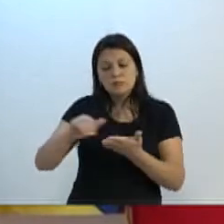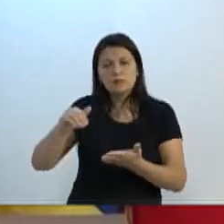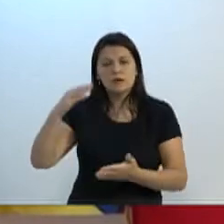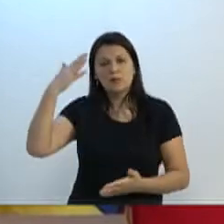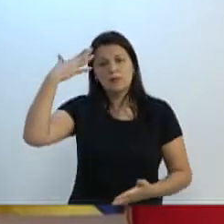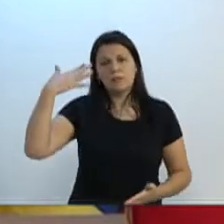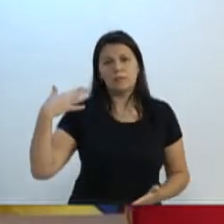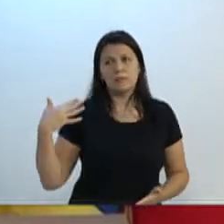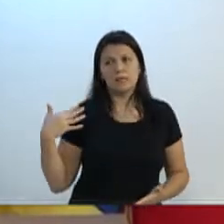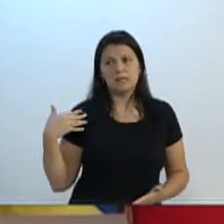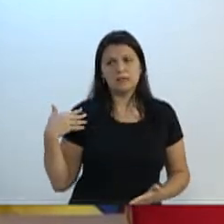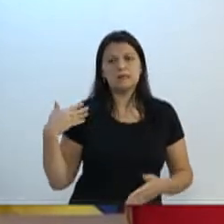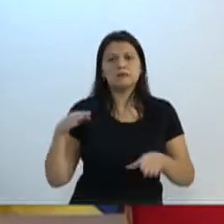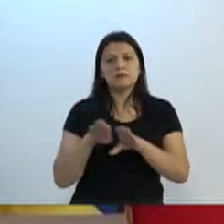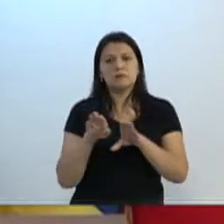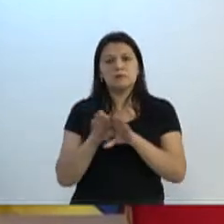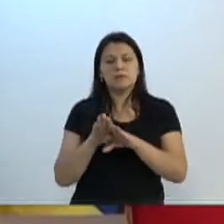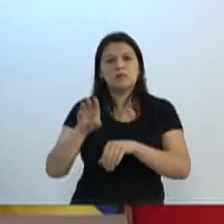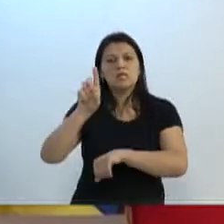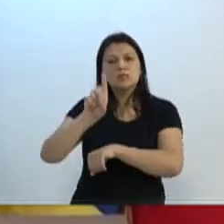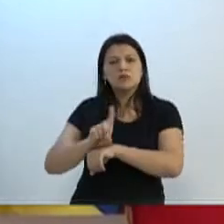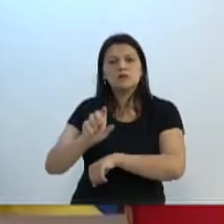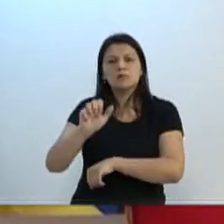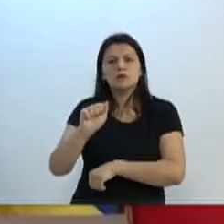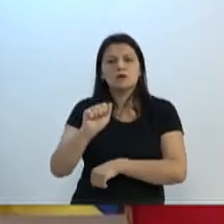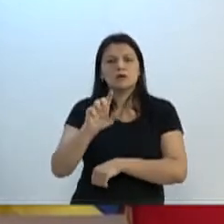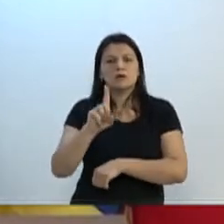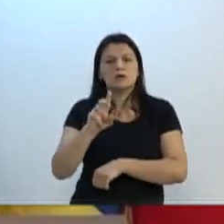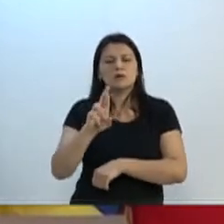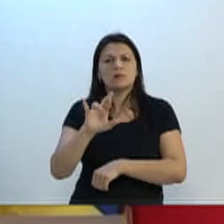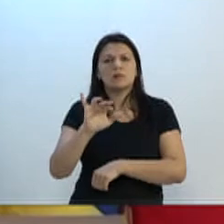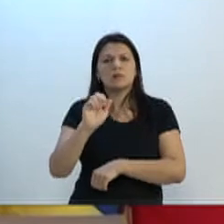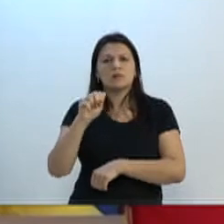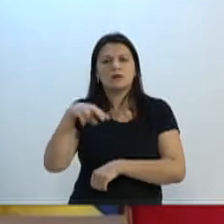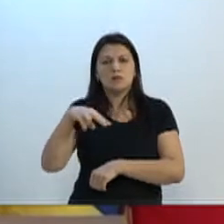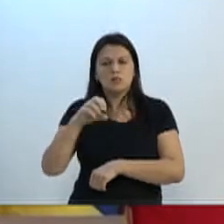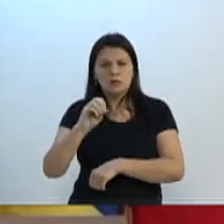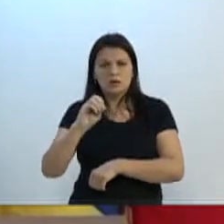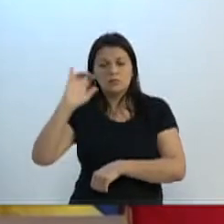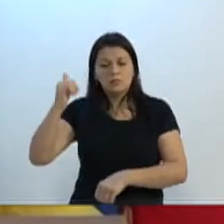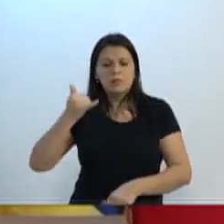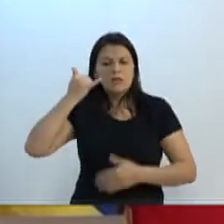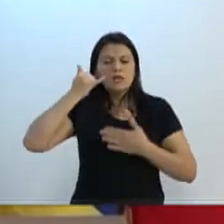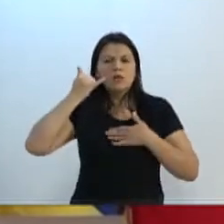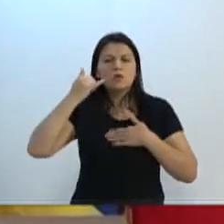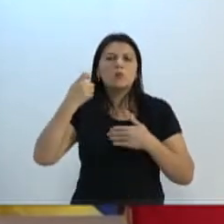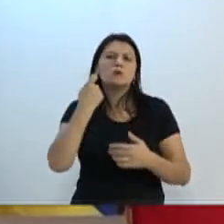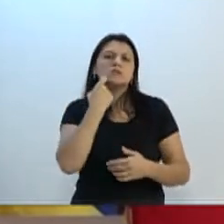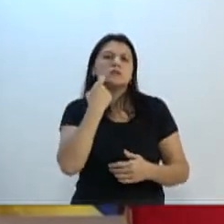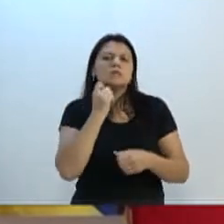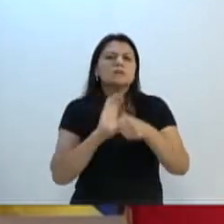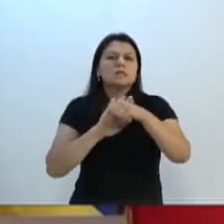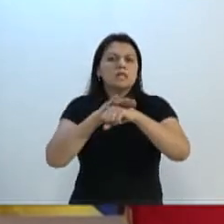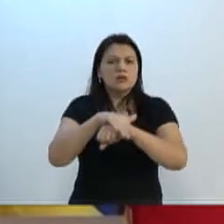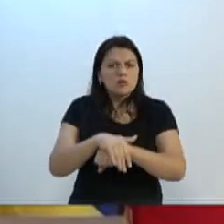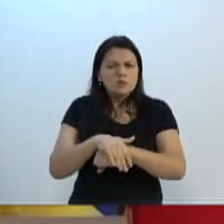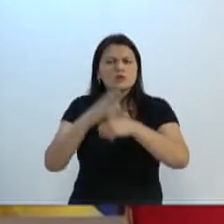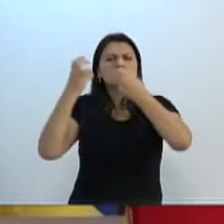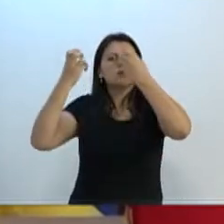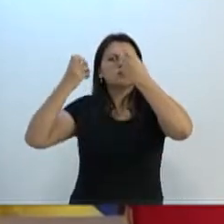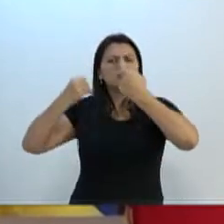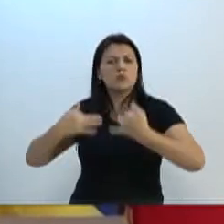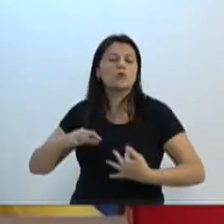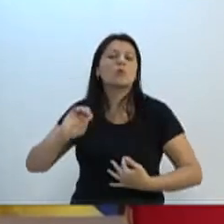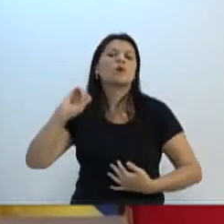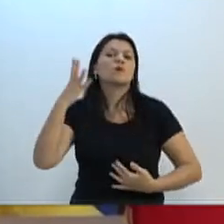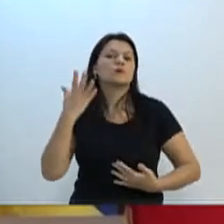sobretudo, o diretor Adriano, porque o diretor Adriano, na sexta-feira à noite, ele me ligou e ele explicou, vereador Alexandre Matias, o ocorrido,